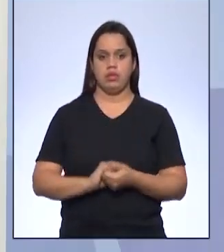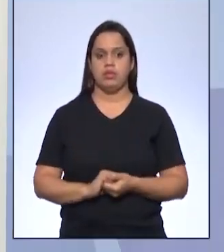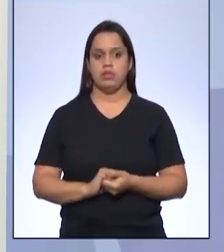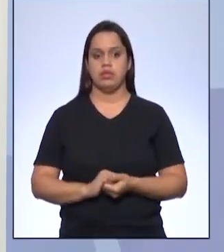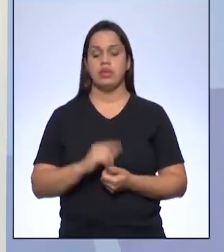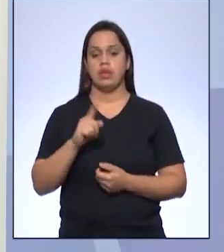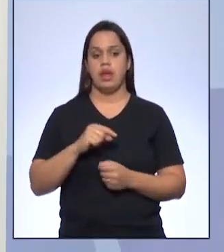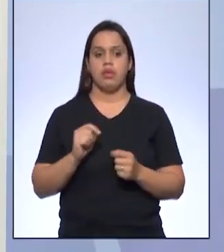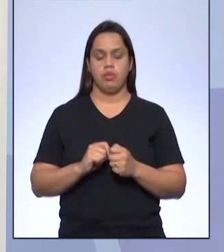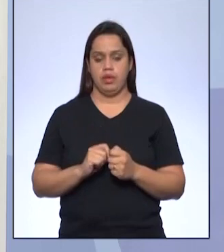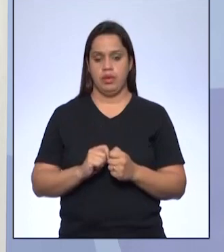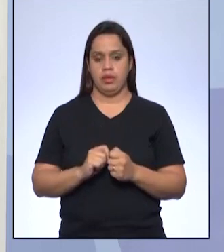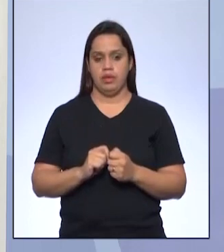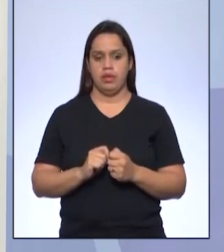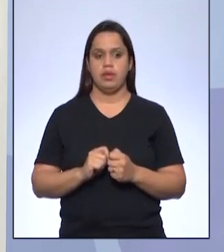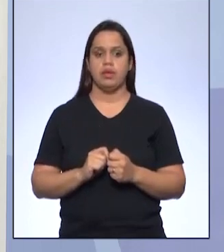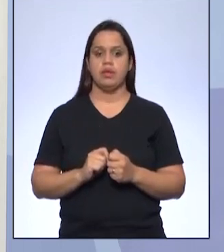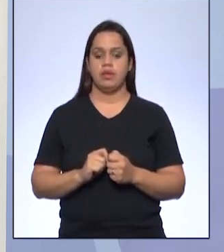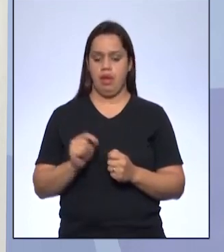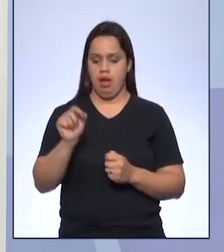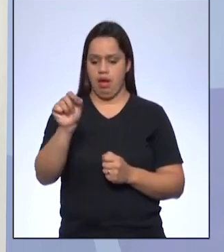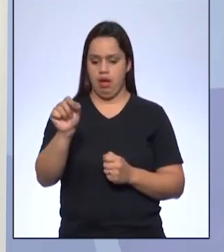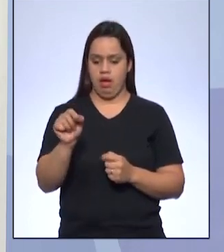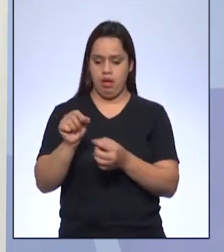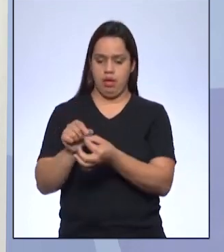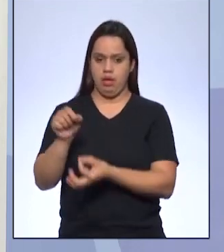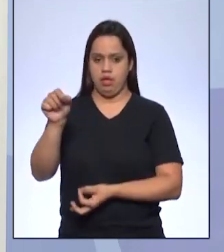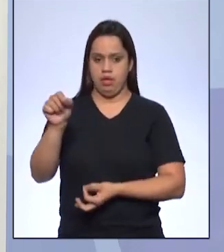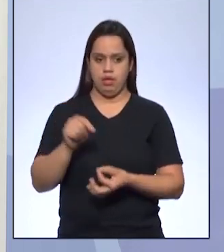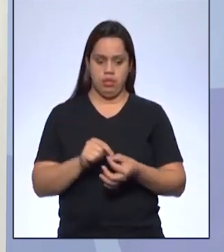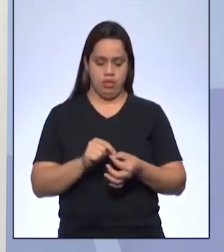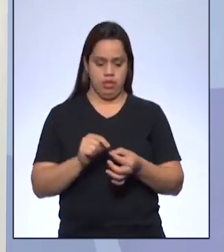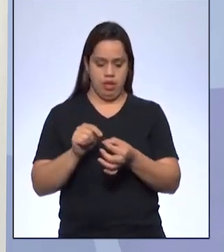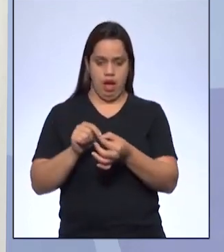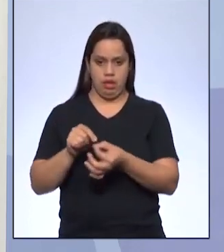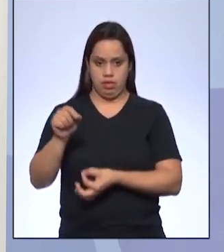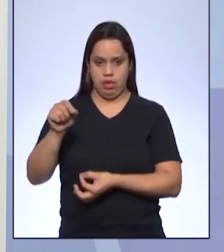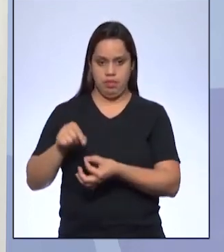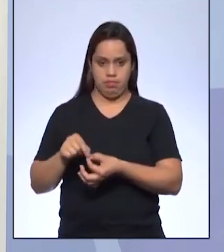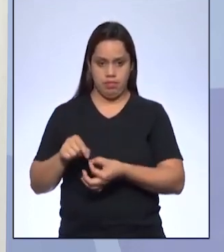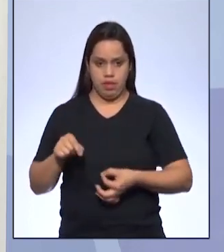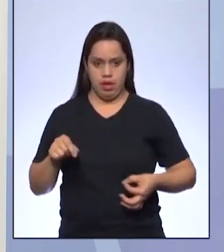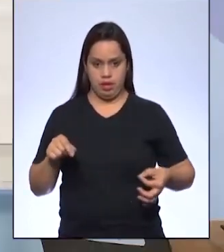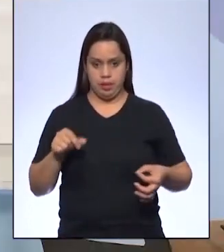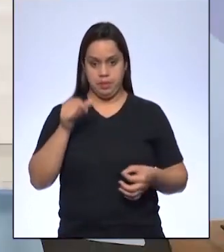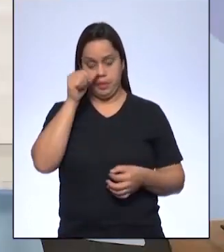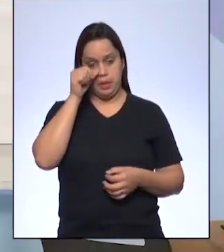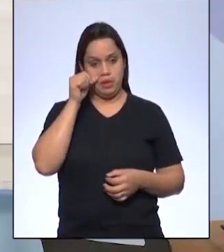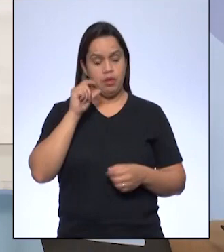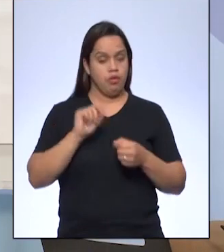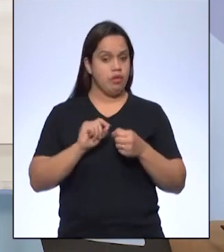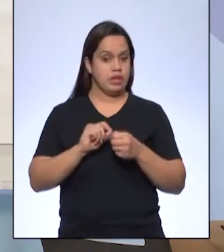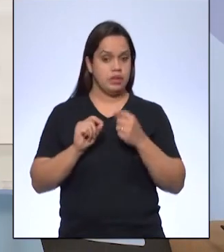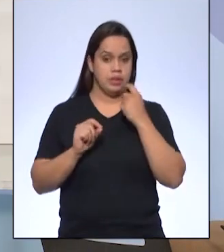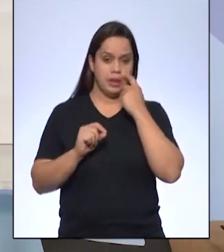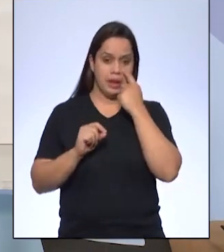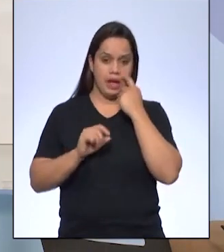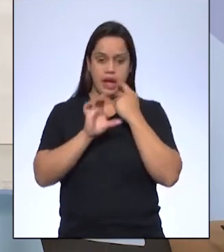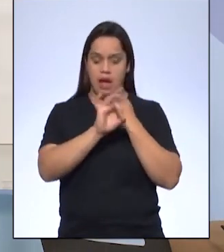as larguras da frente e da parte de trás do terreno. Vou fazer essa conta por partes e depois a gente junta